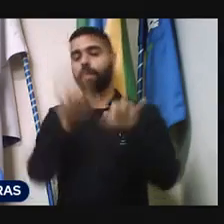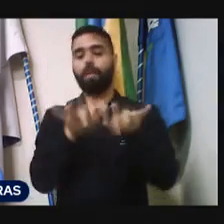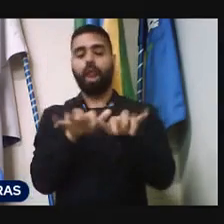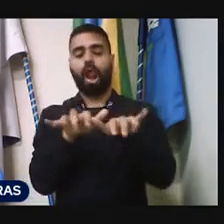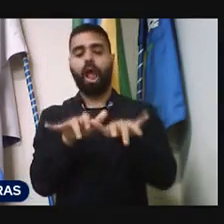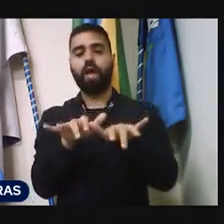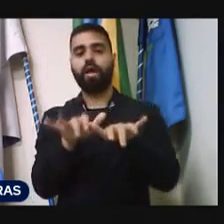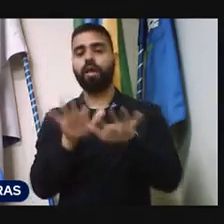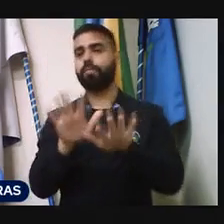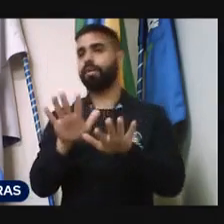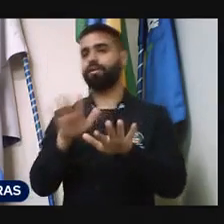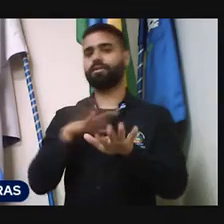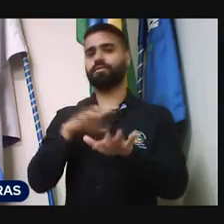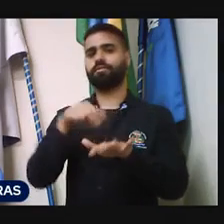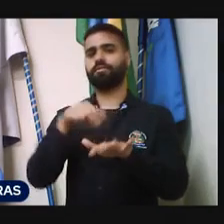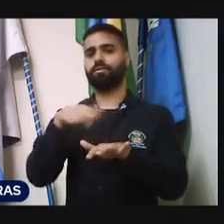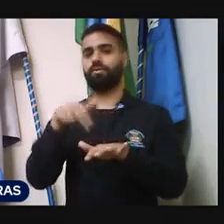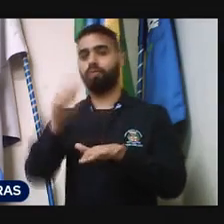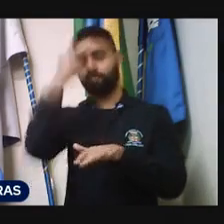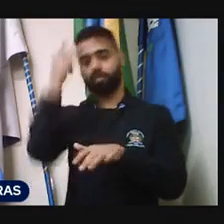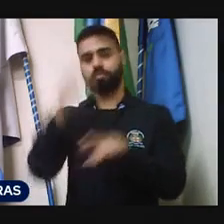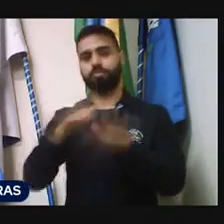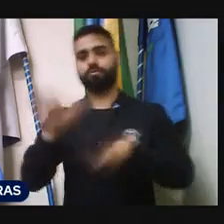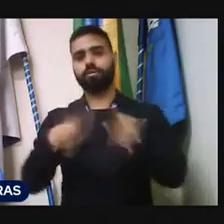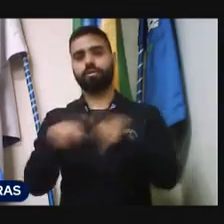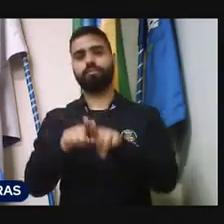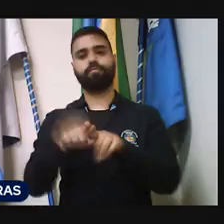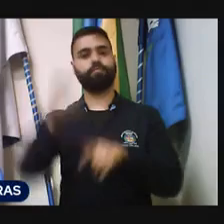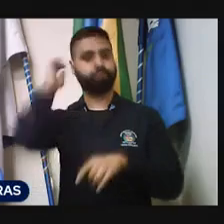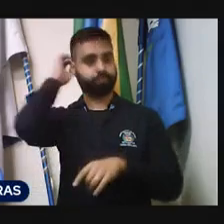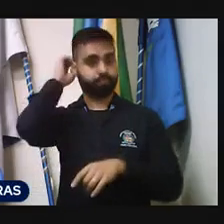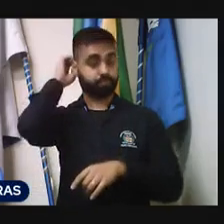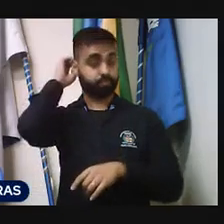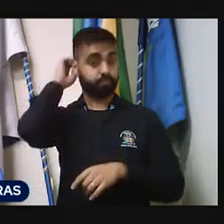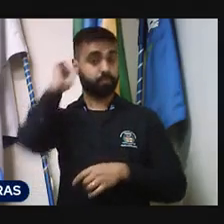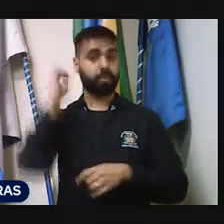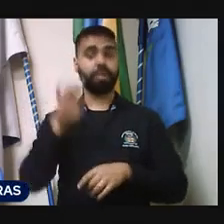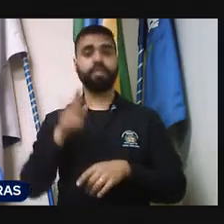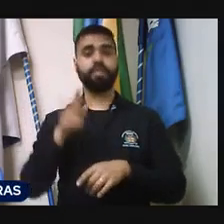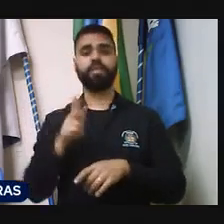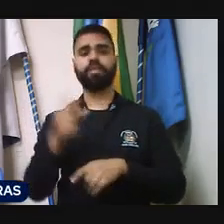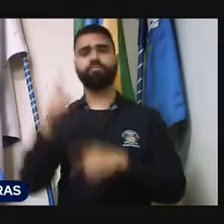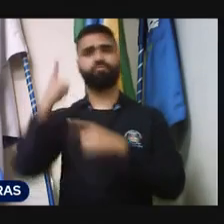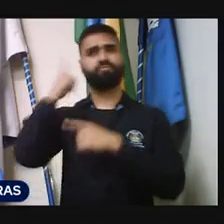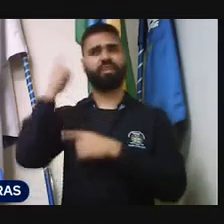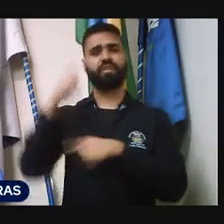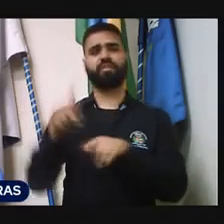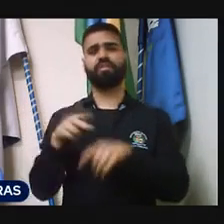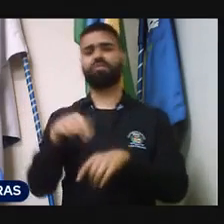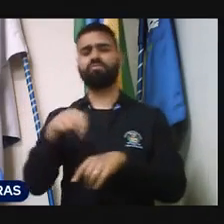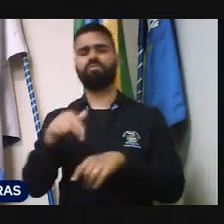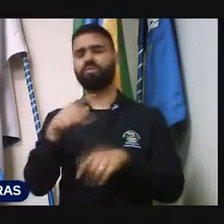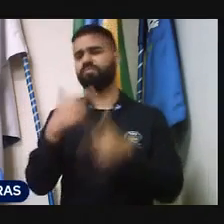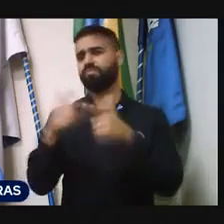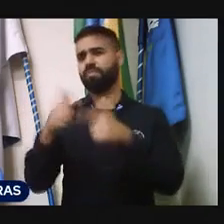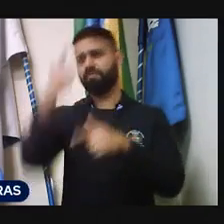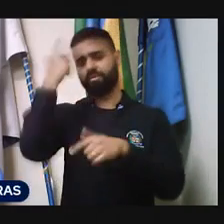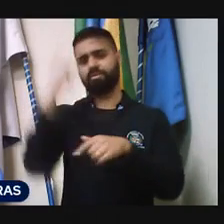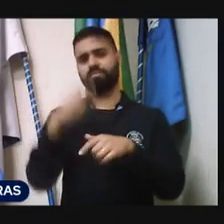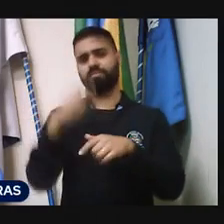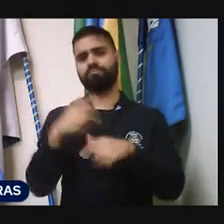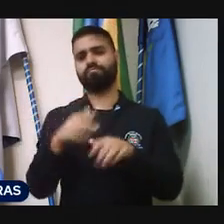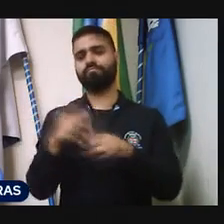mas nunca a quem está gerindo a gente está acostumado o visto aqui mais de uma vez nunca quem está gerindo erra